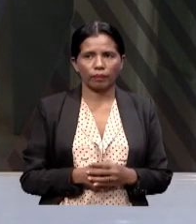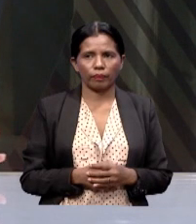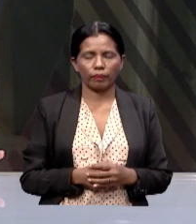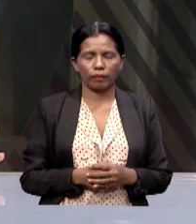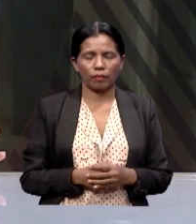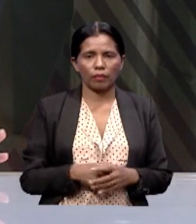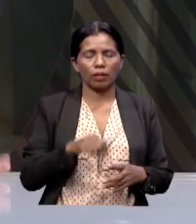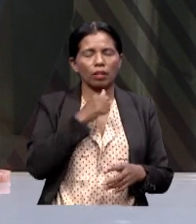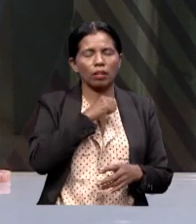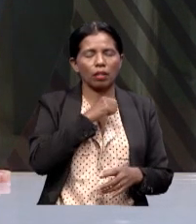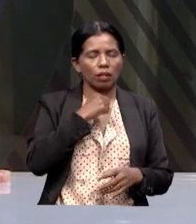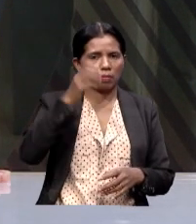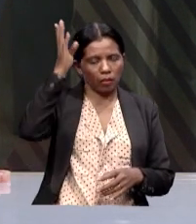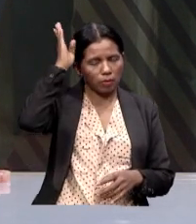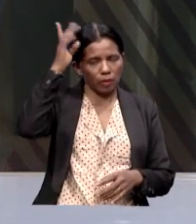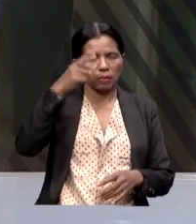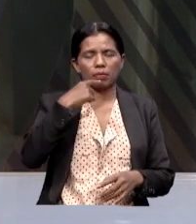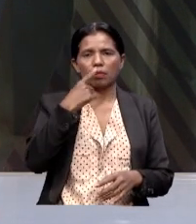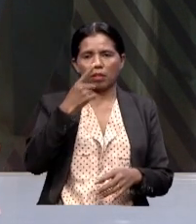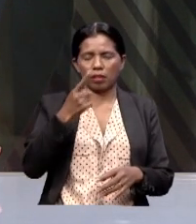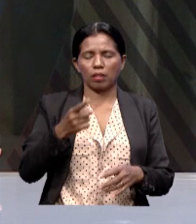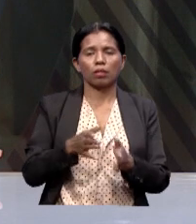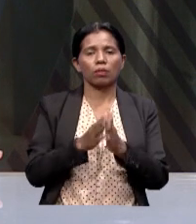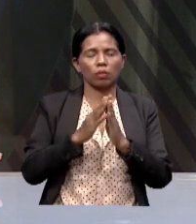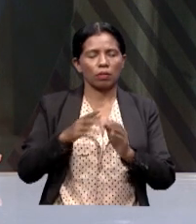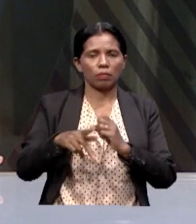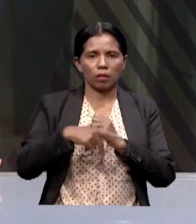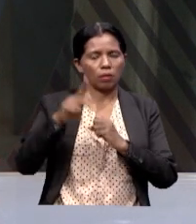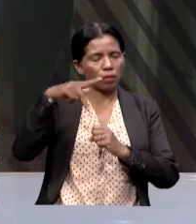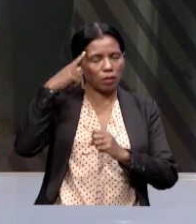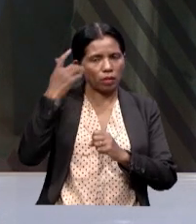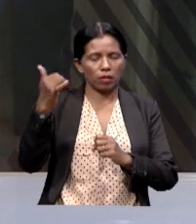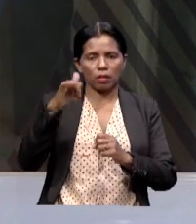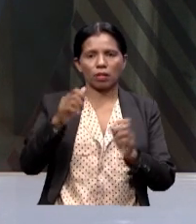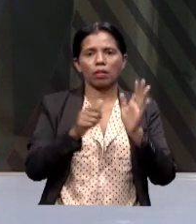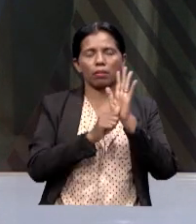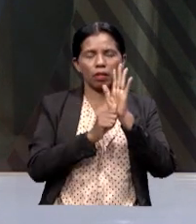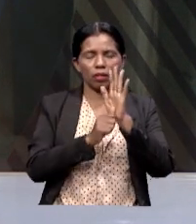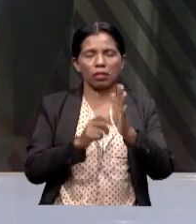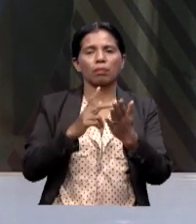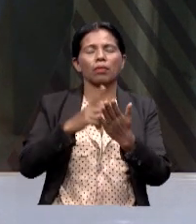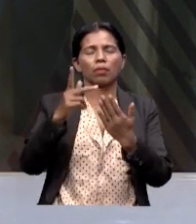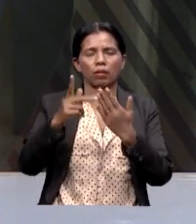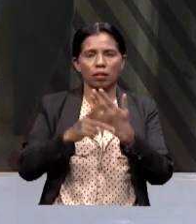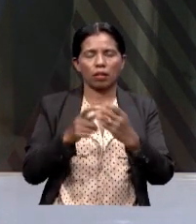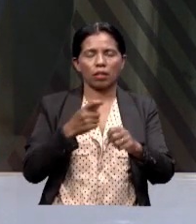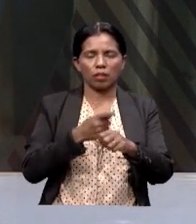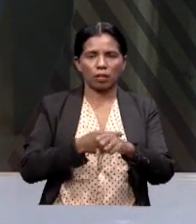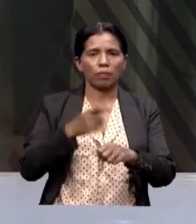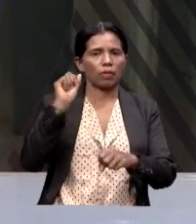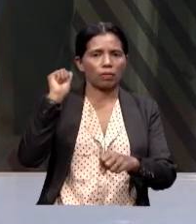Dom Virgílio Cardeal do Carmo da Silvestre B, russo do Partido Político CIRA, atua apresenta de programa e a tempo